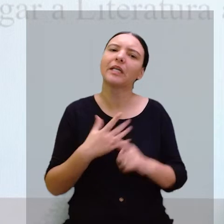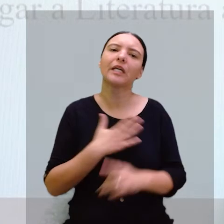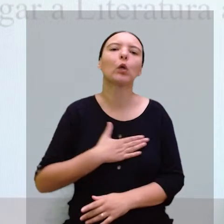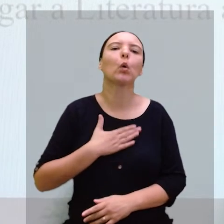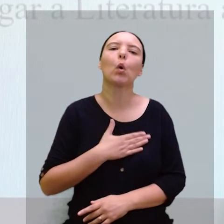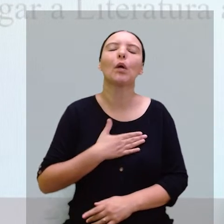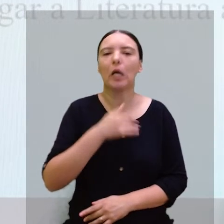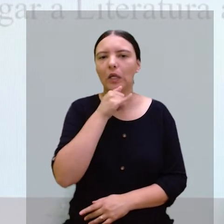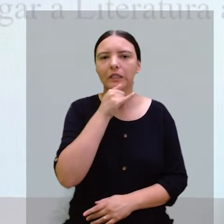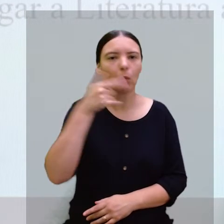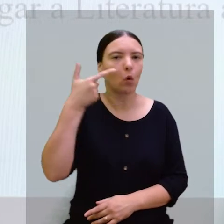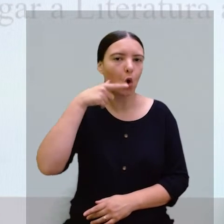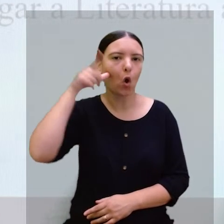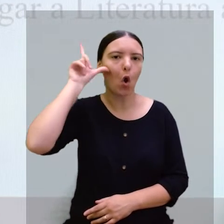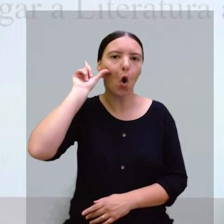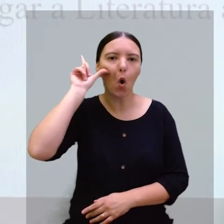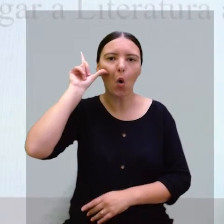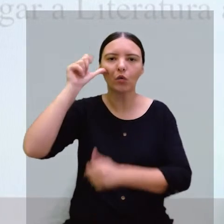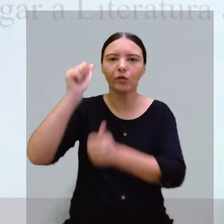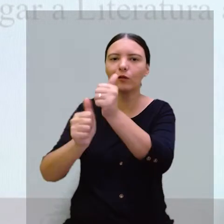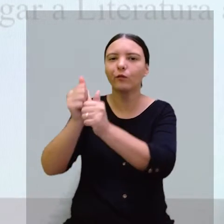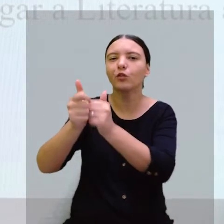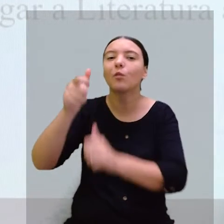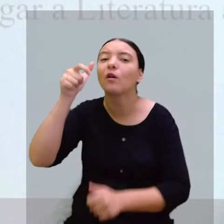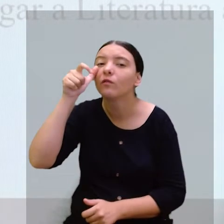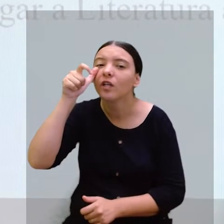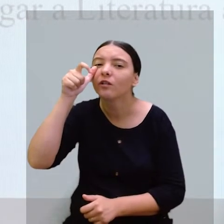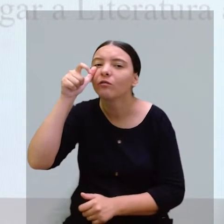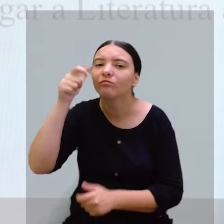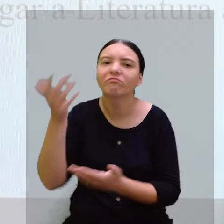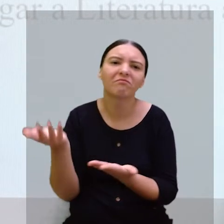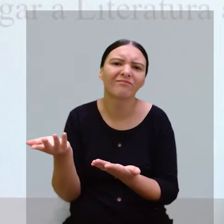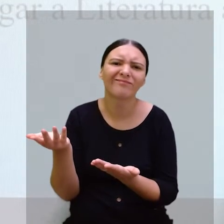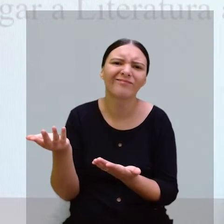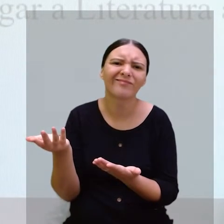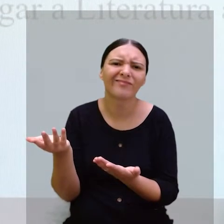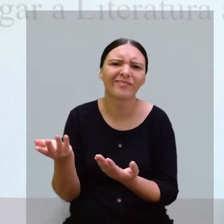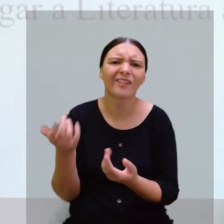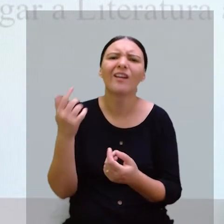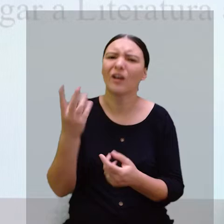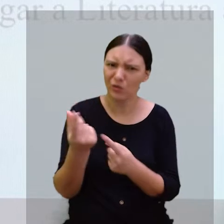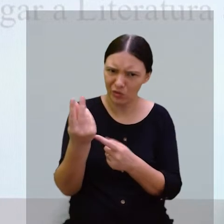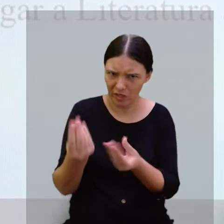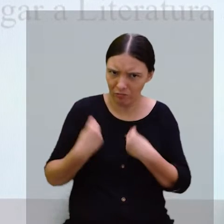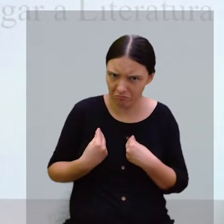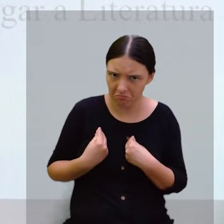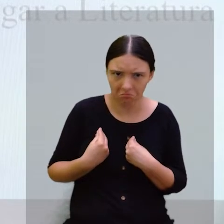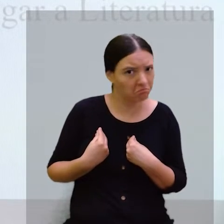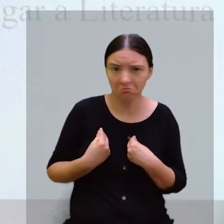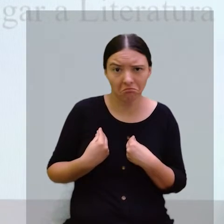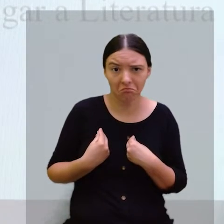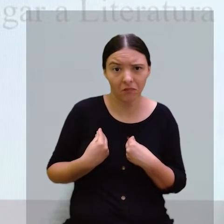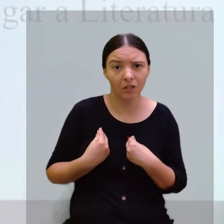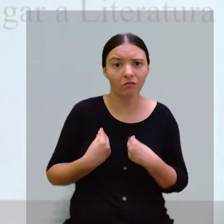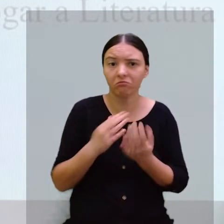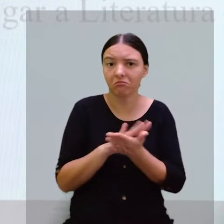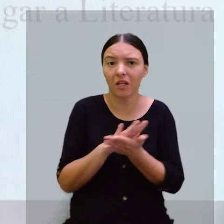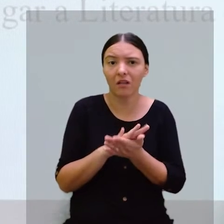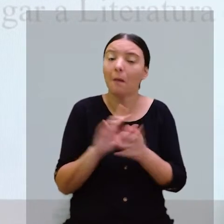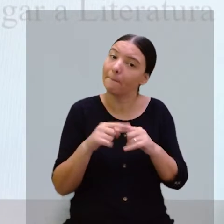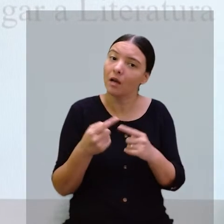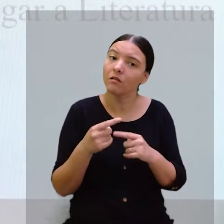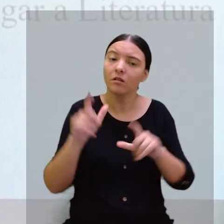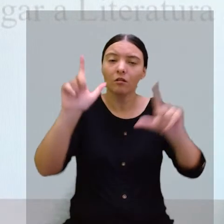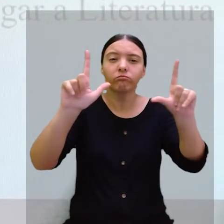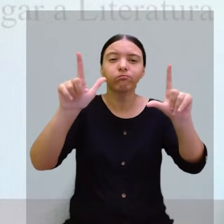ficar aí vendo jogo de futebol? Eu não ganho nada vendo aquele jogo de futebol, mas estava muito legal aquele jogo de futebol. Então tem